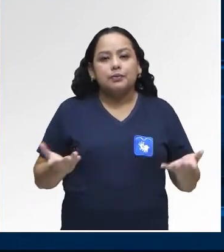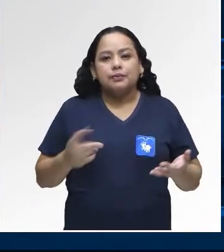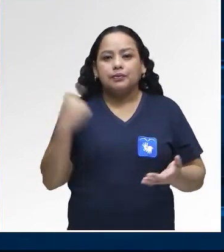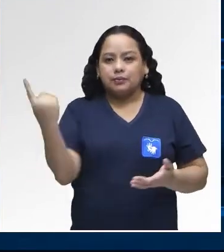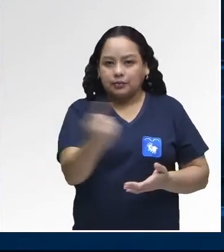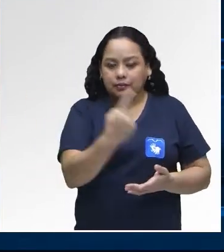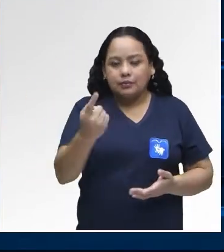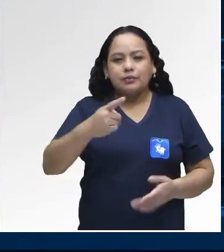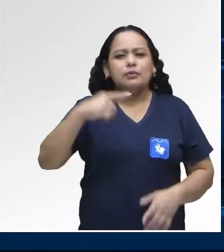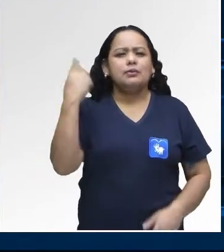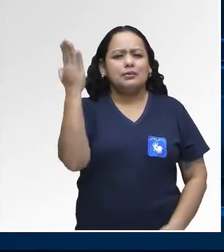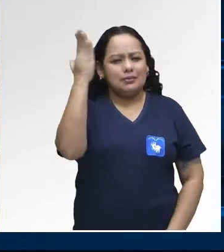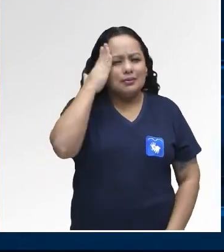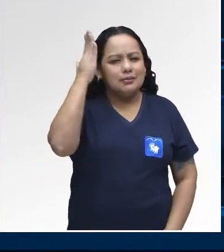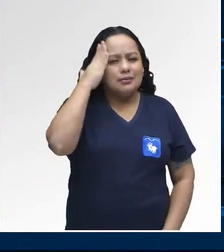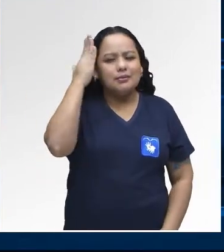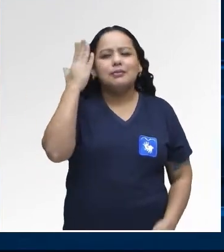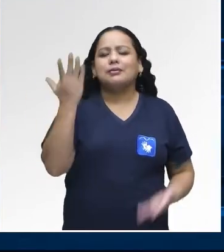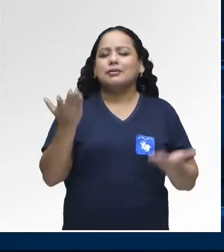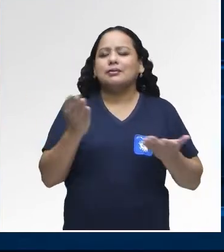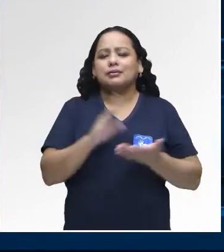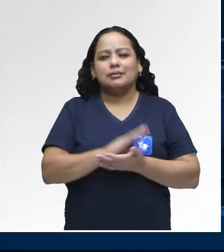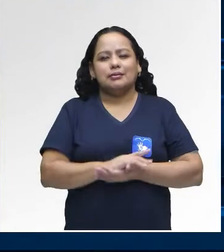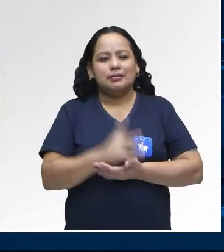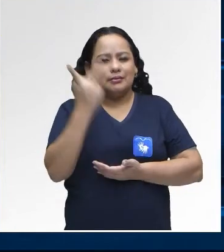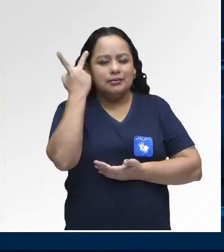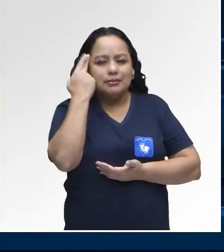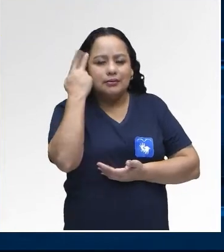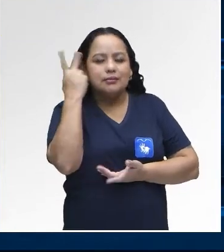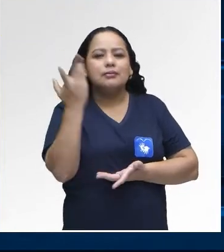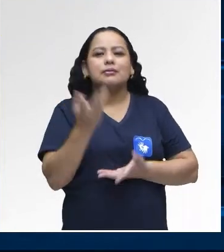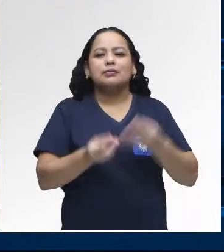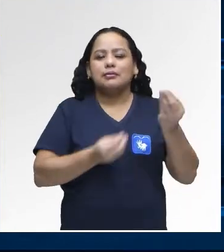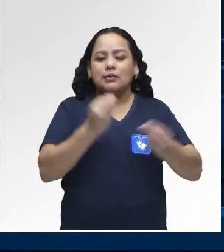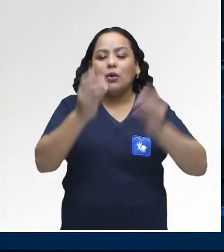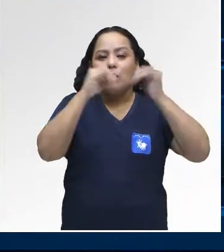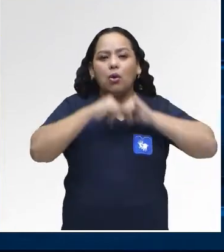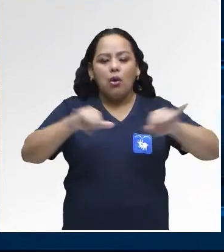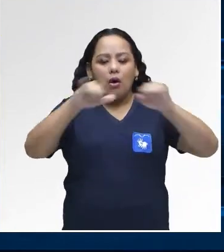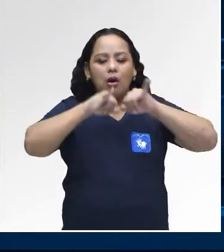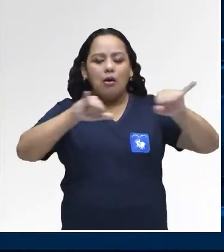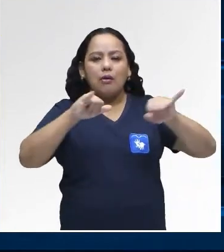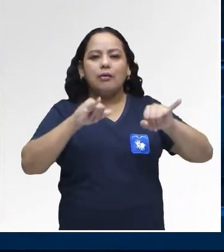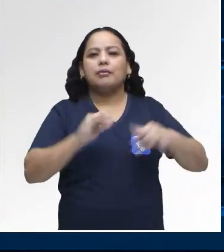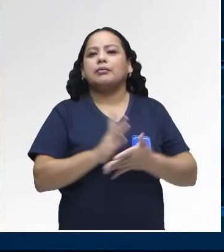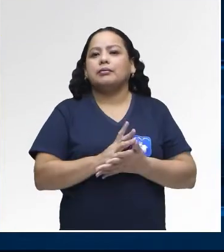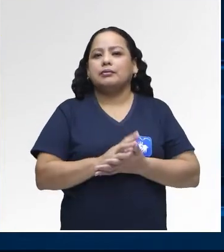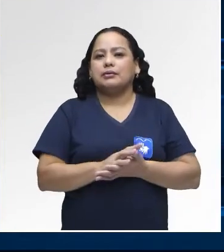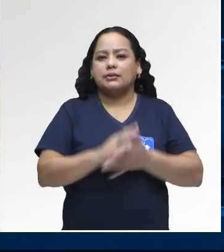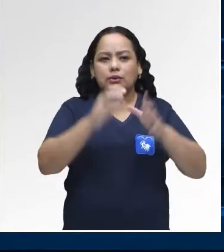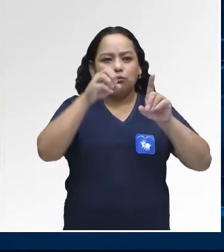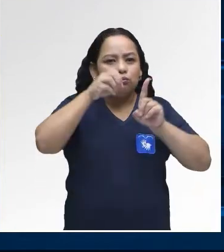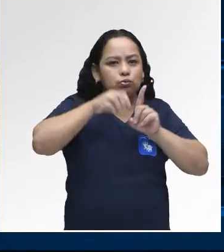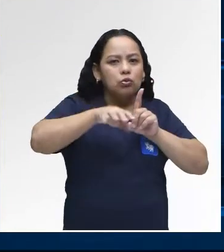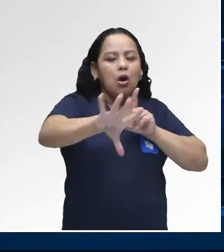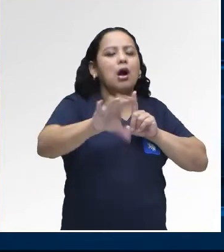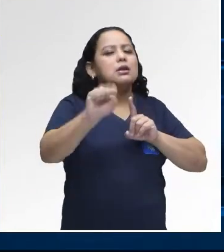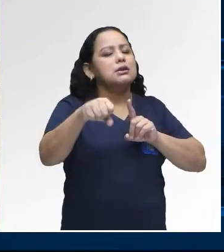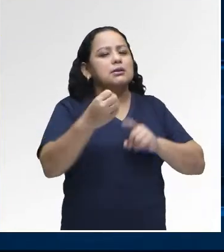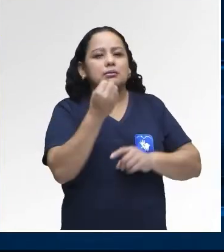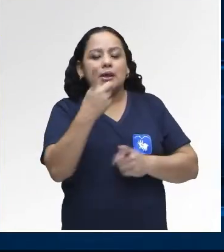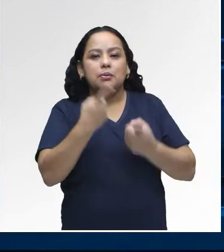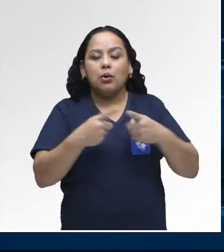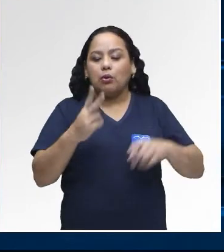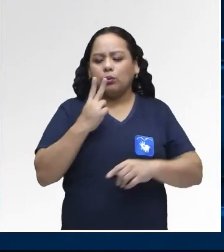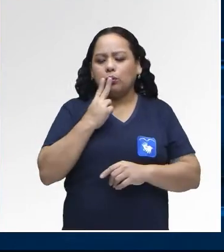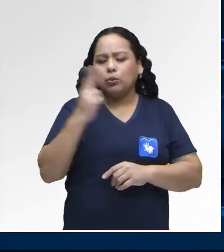gente sabe, né, isso é normalmente essas informações são bem vinculadas, de que o cigarro